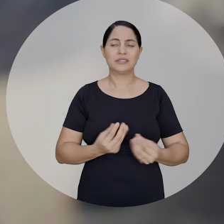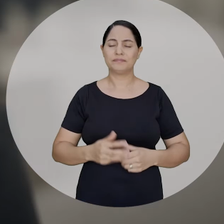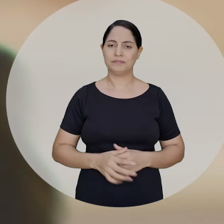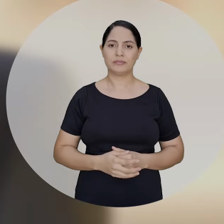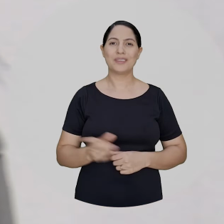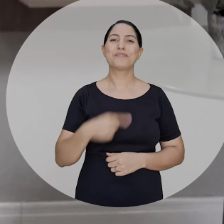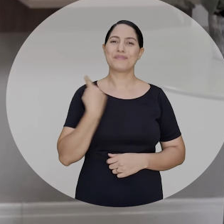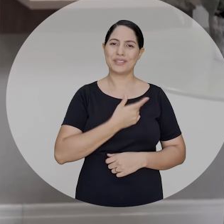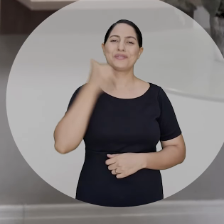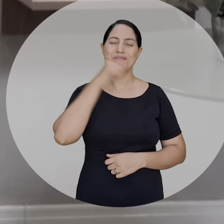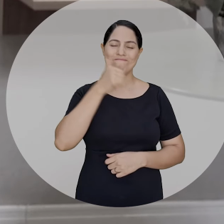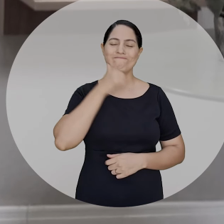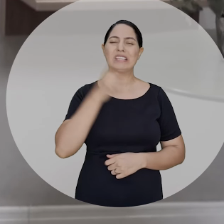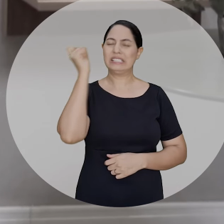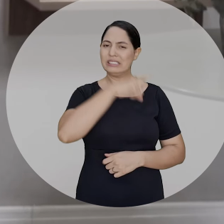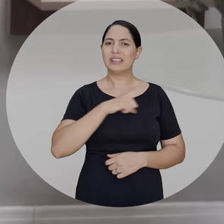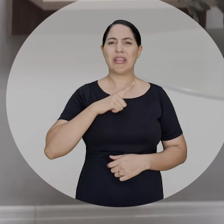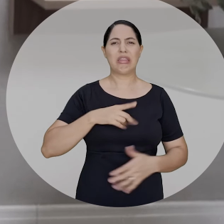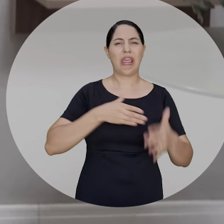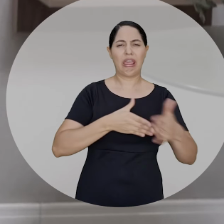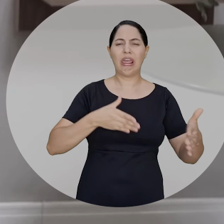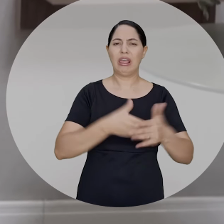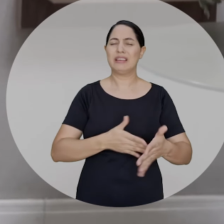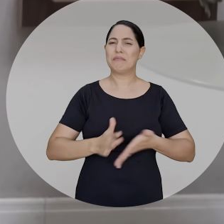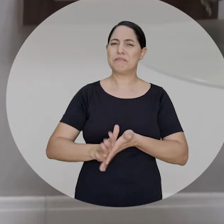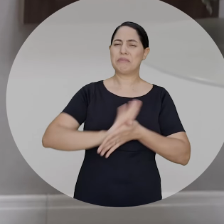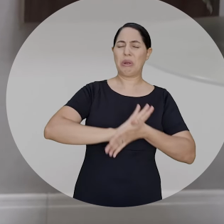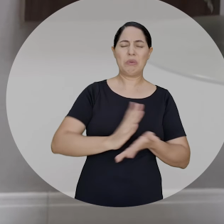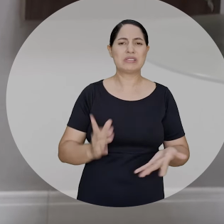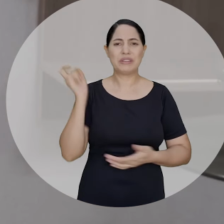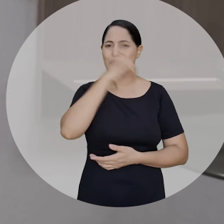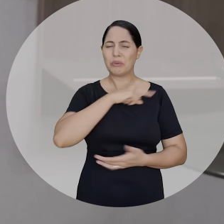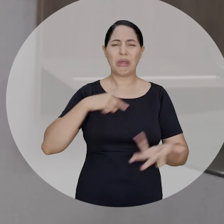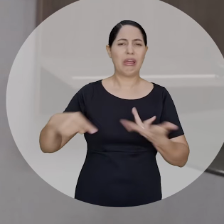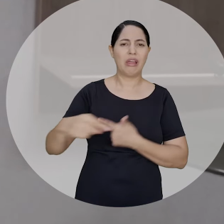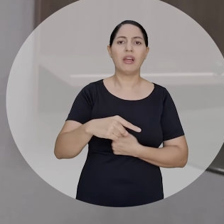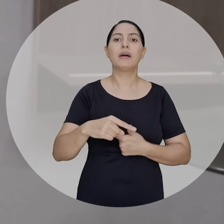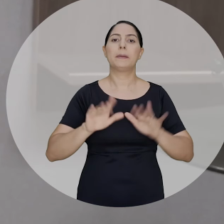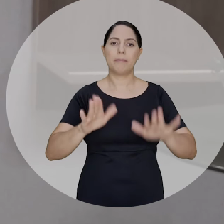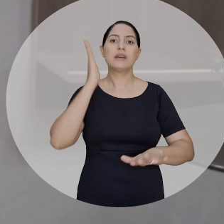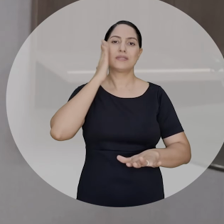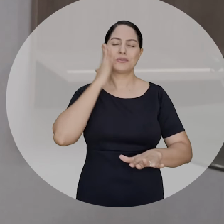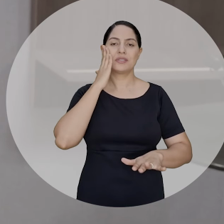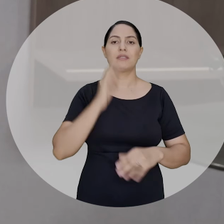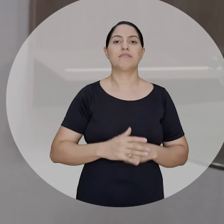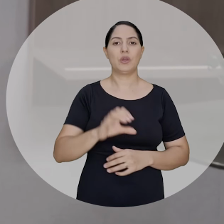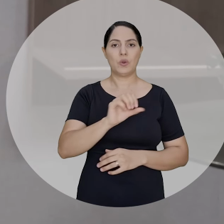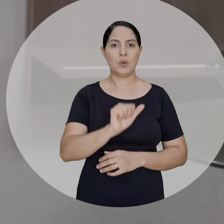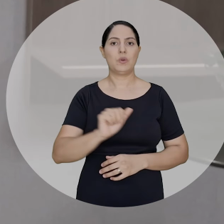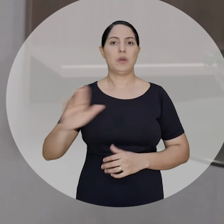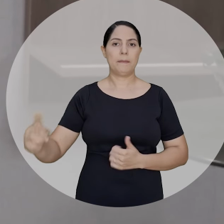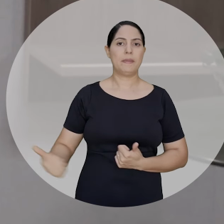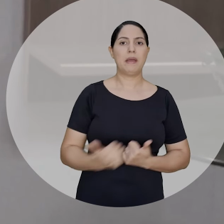mais difícil. São barreiras, preconceitos, dificuldade de subir na carreira. Mas eu sei que com apoio e